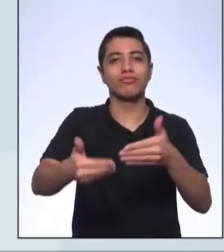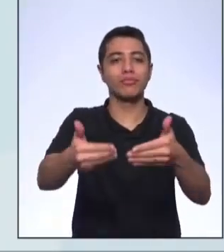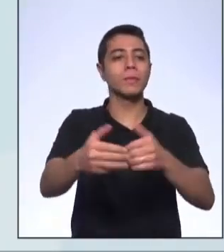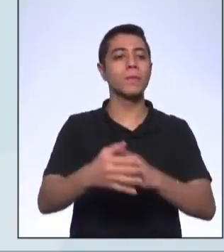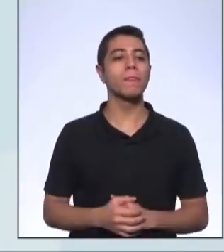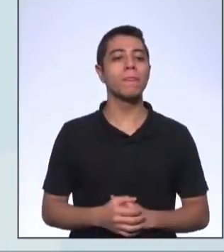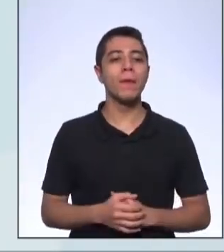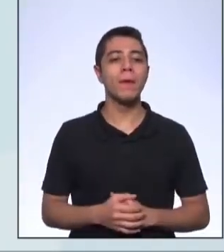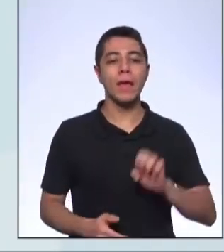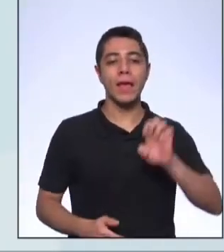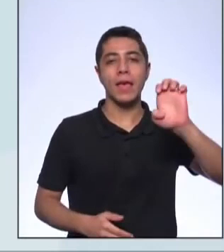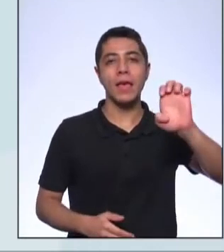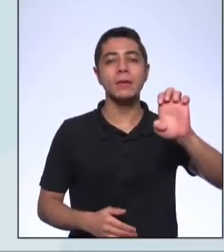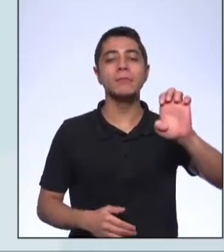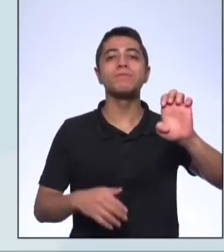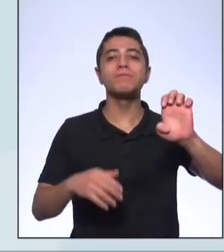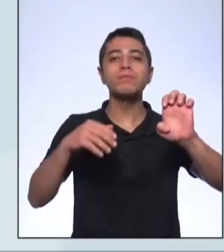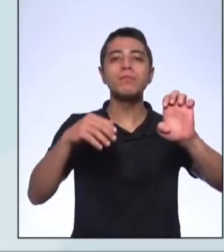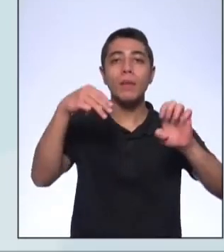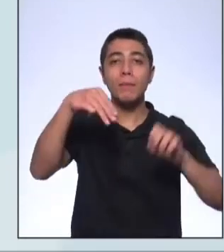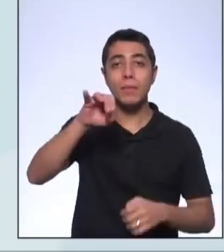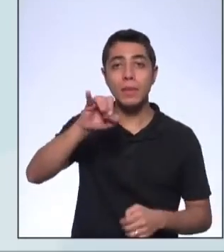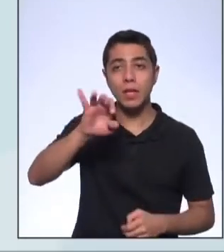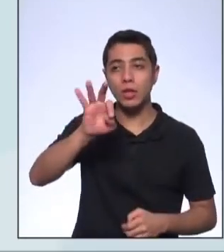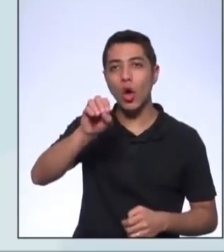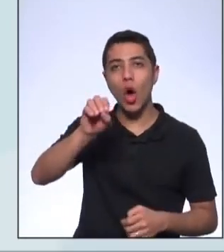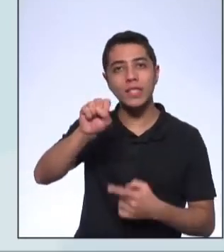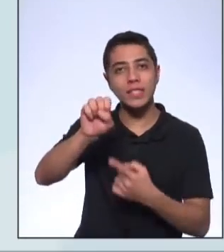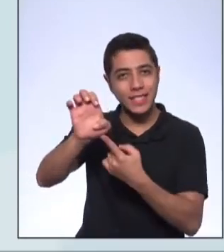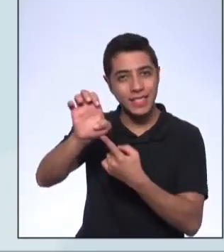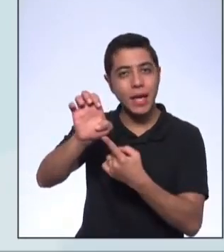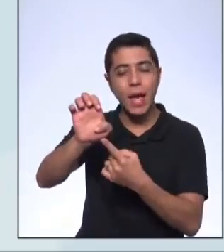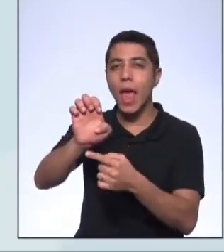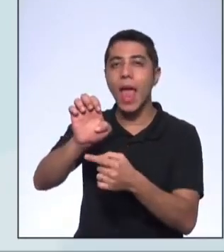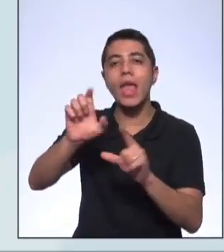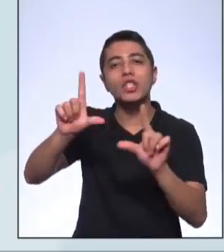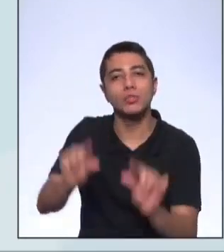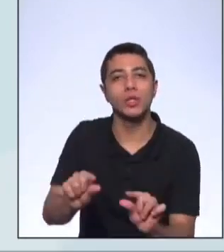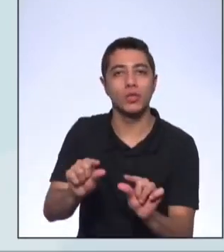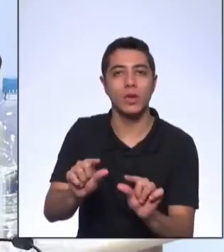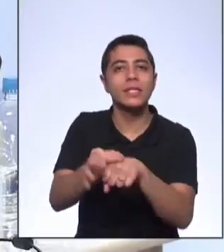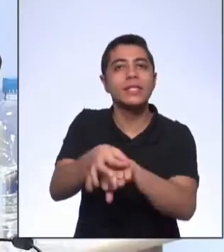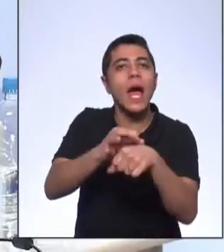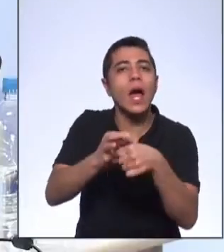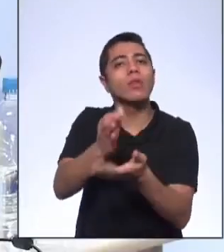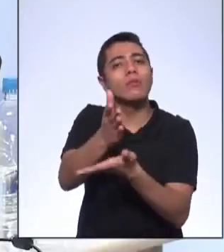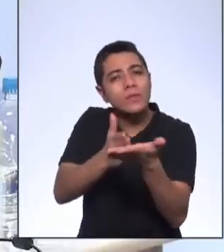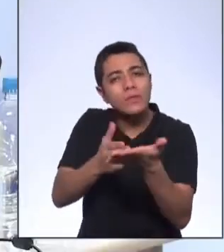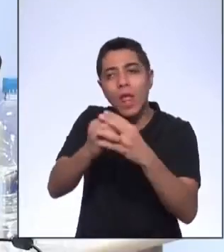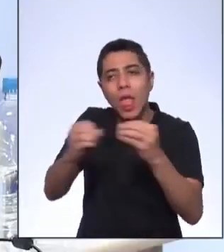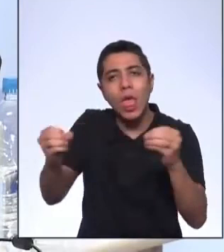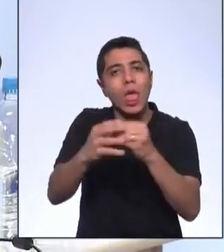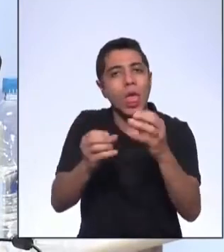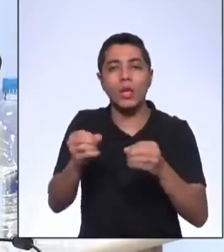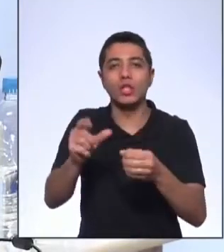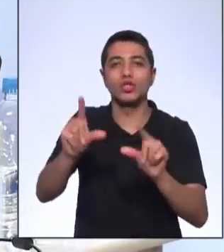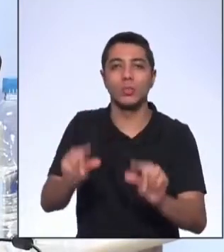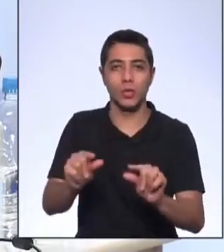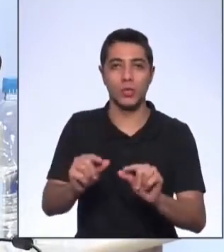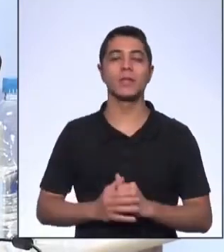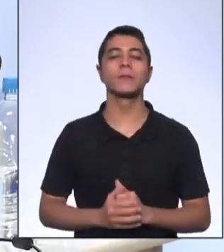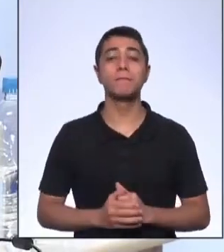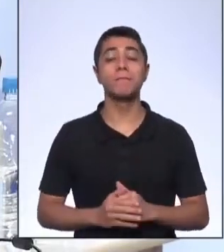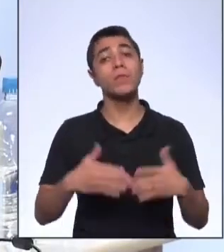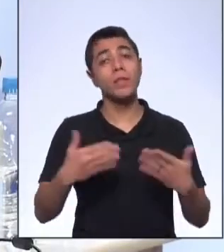Desculpem. Então, olha só, pessoal. A quimioterapia e a radioterapia são dois mecanismos utilizados para fazer esse tratamento